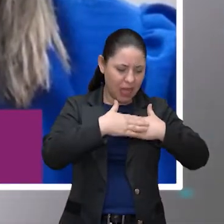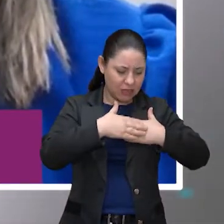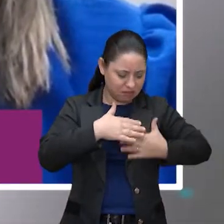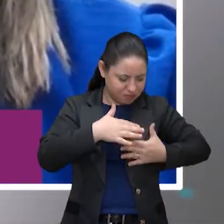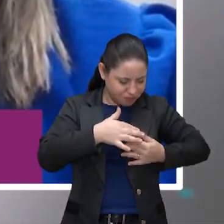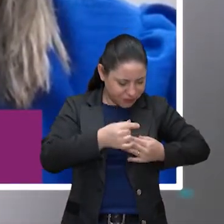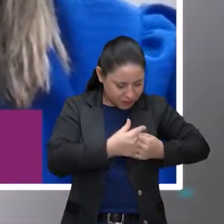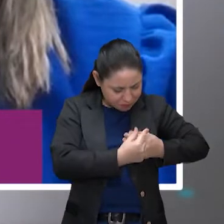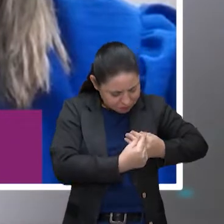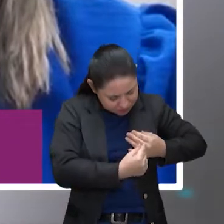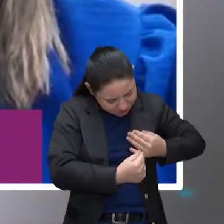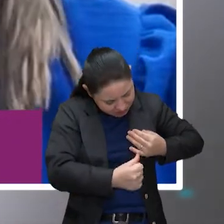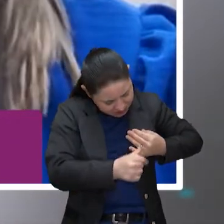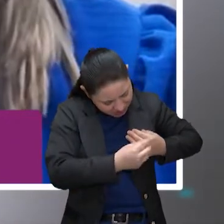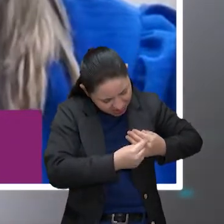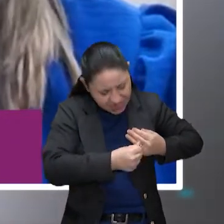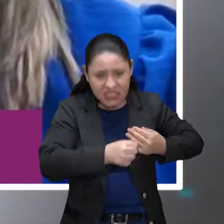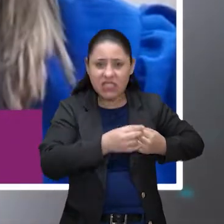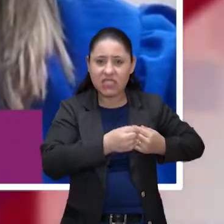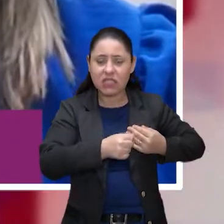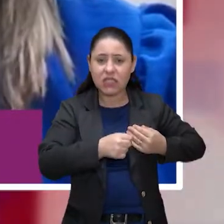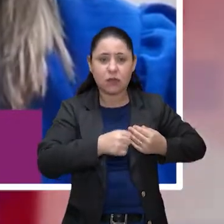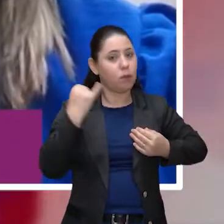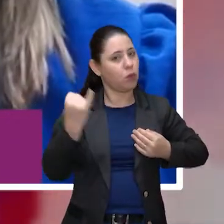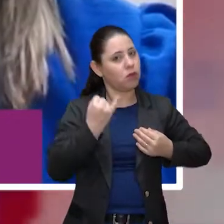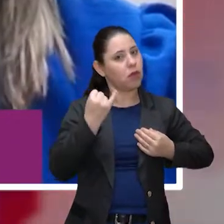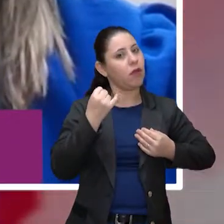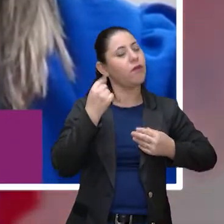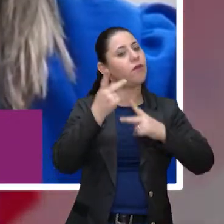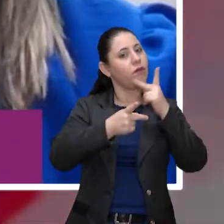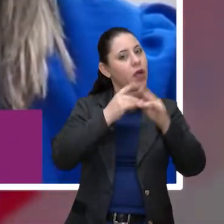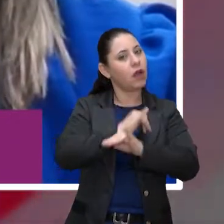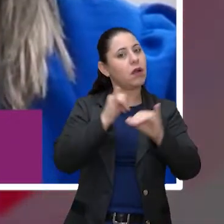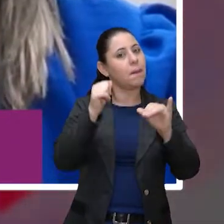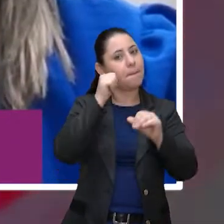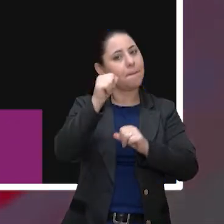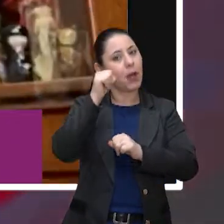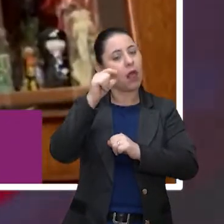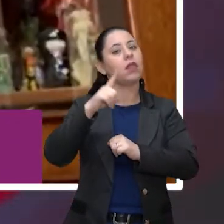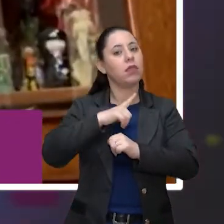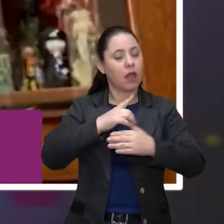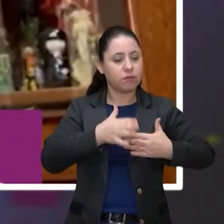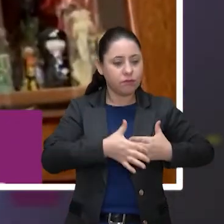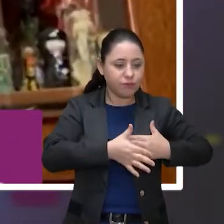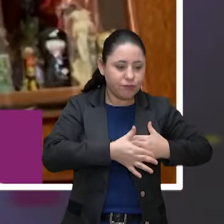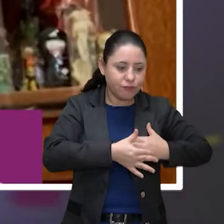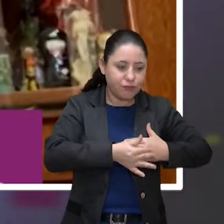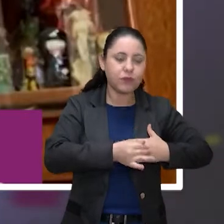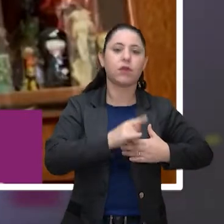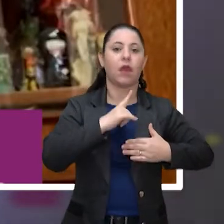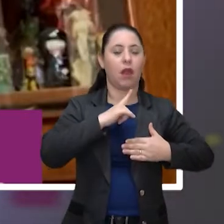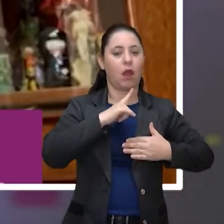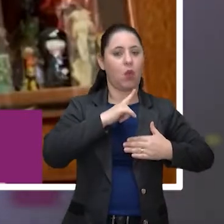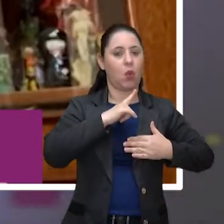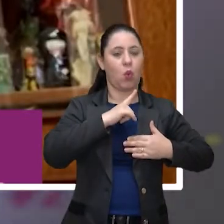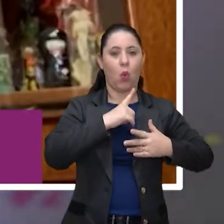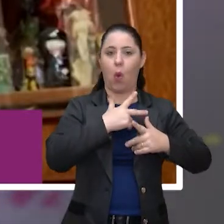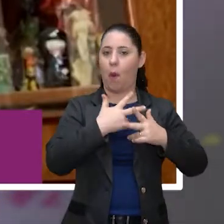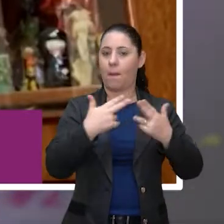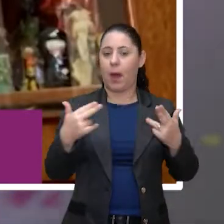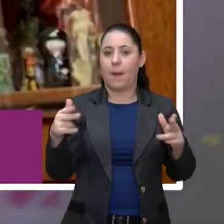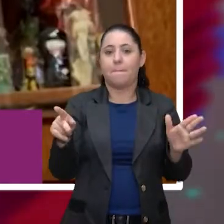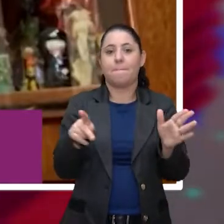são secreções. Porém, é importante que a gente fale que a grande maioria das mulheres tem secreções na mama, que